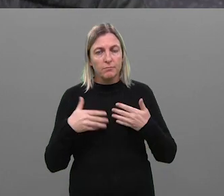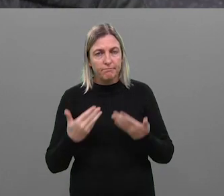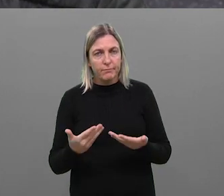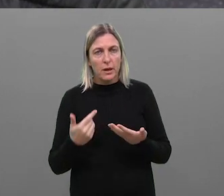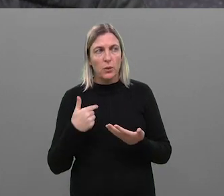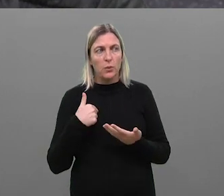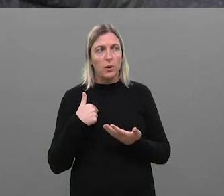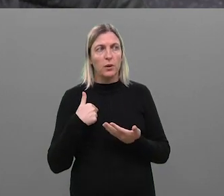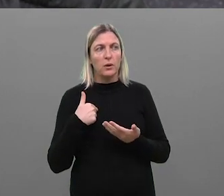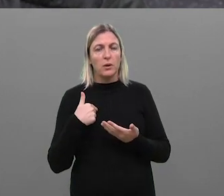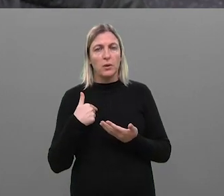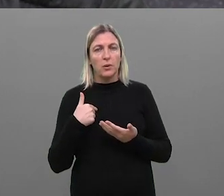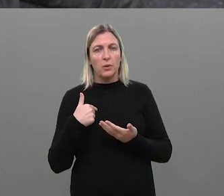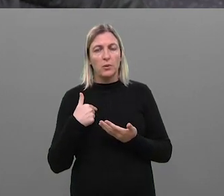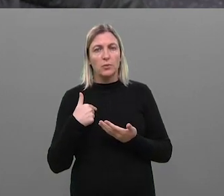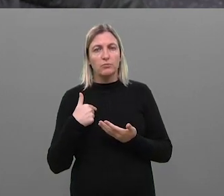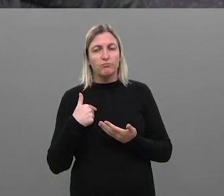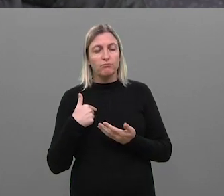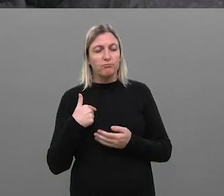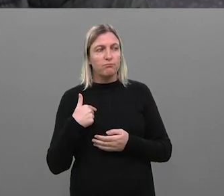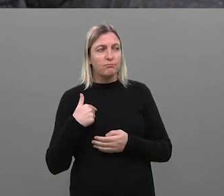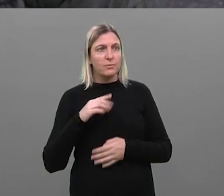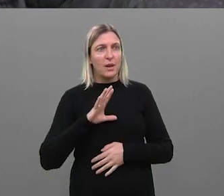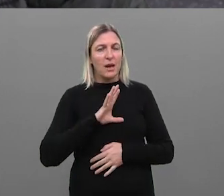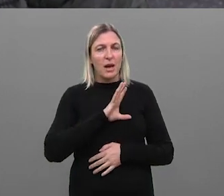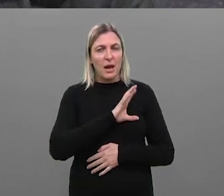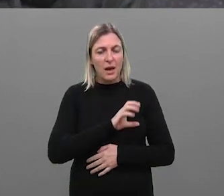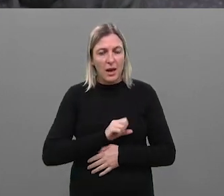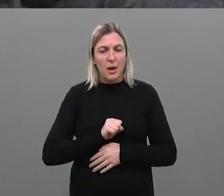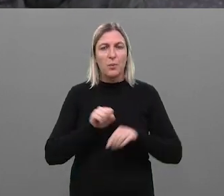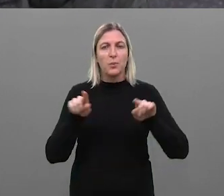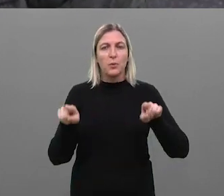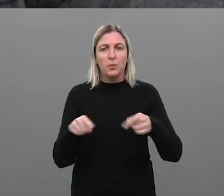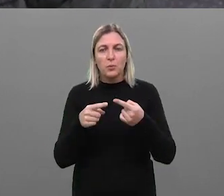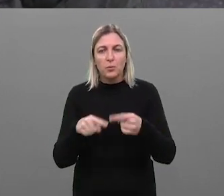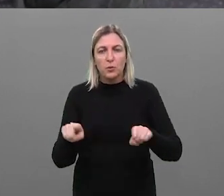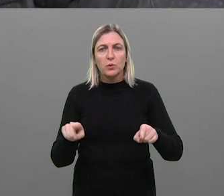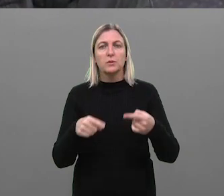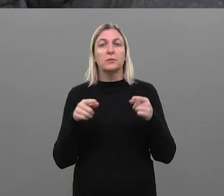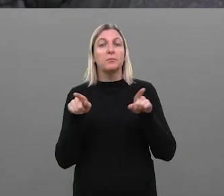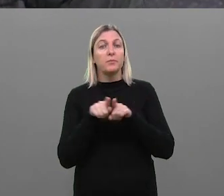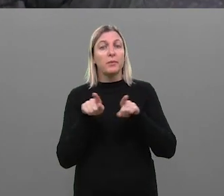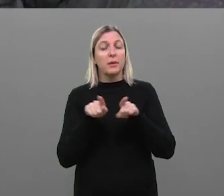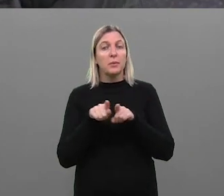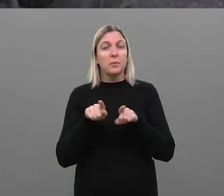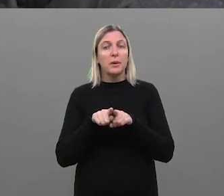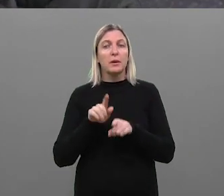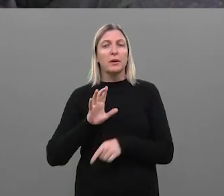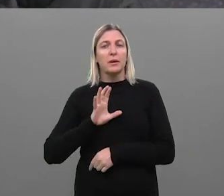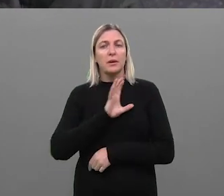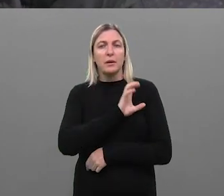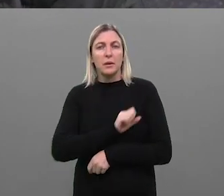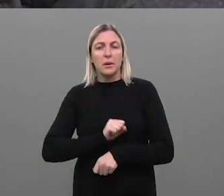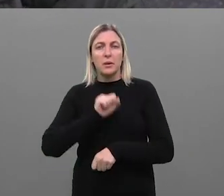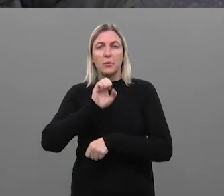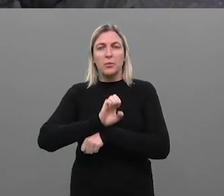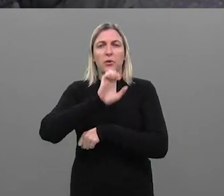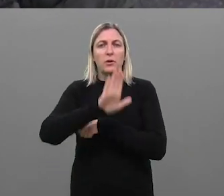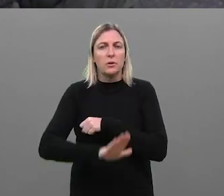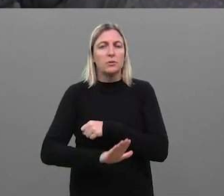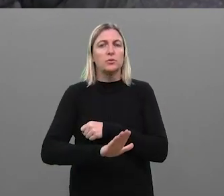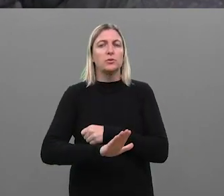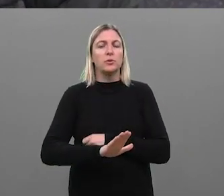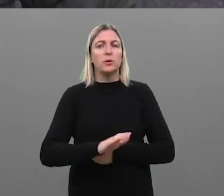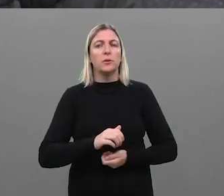eu posso dizer que é um é uma paixão minha música e eu sou um Bairrista né né Eu adoro